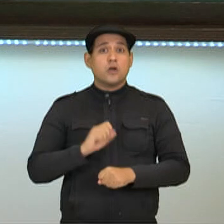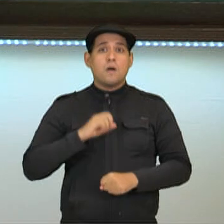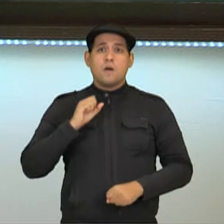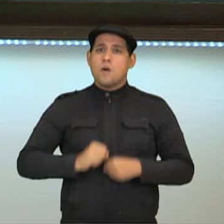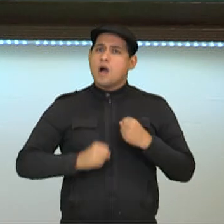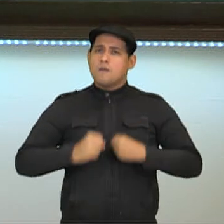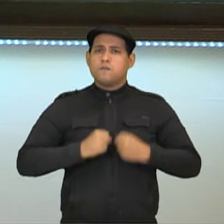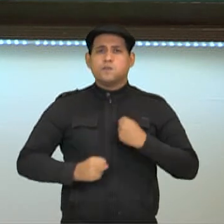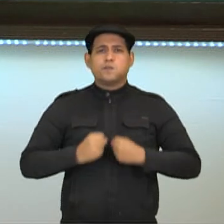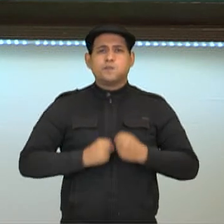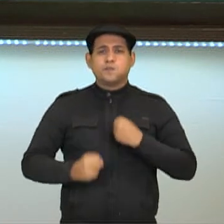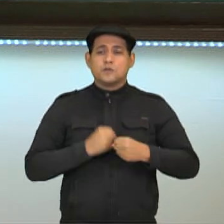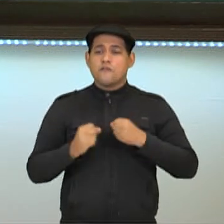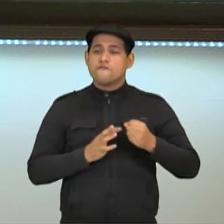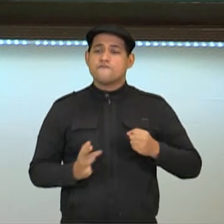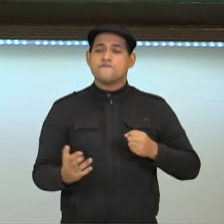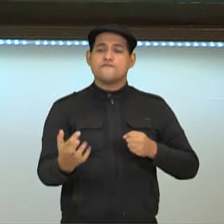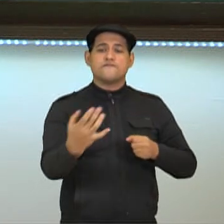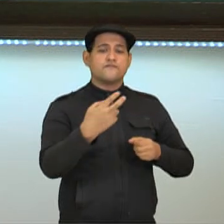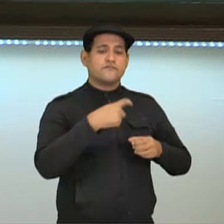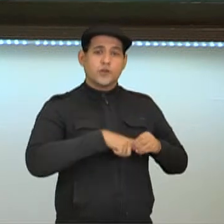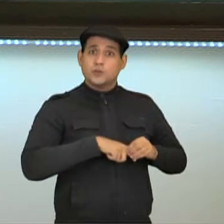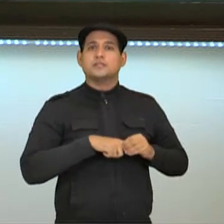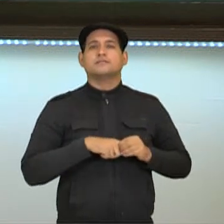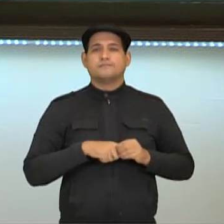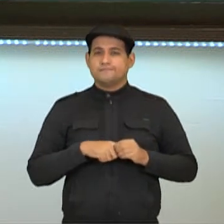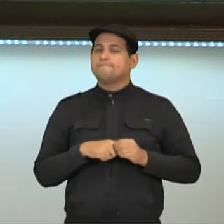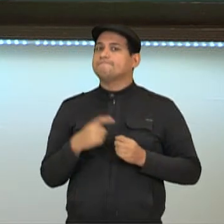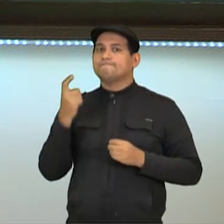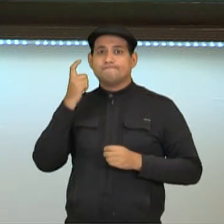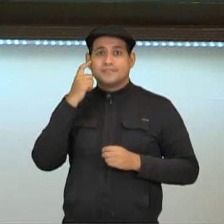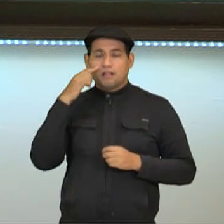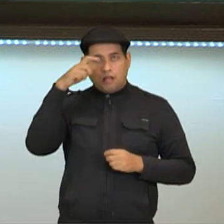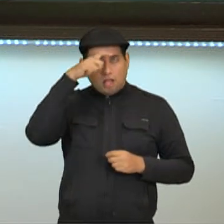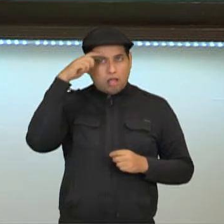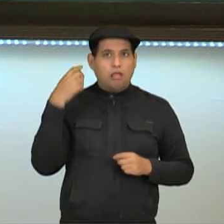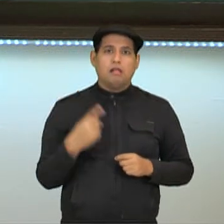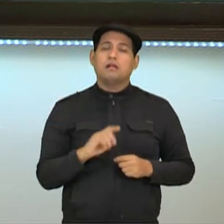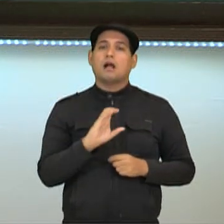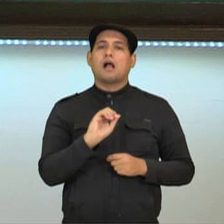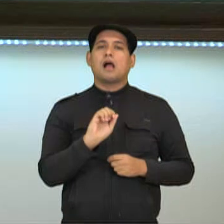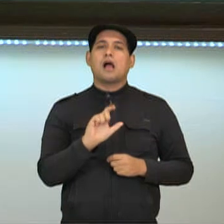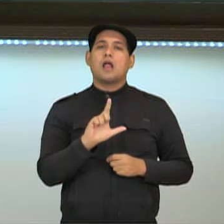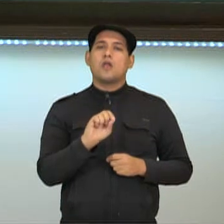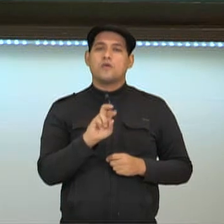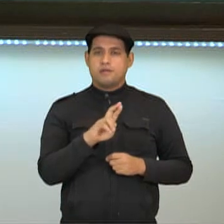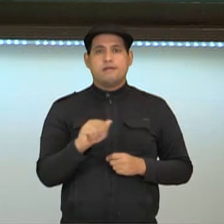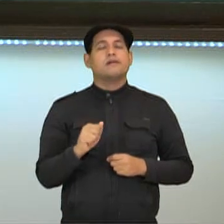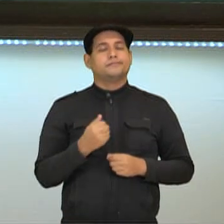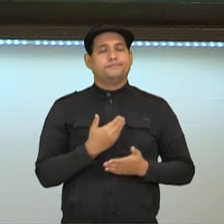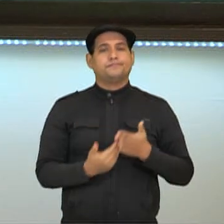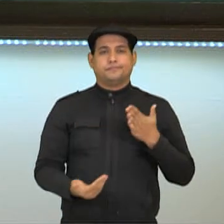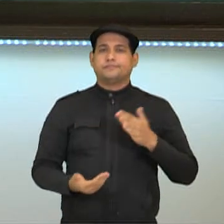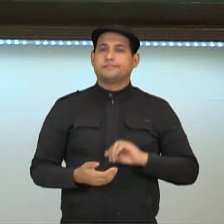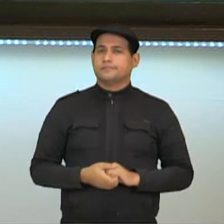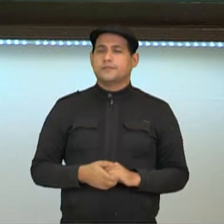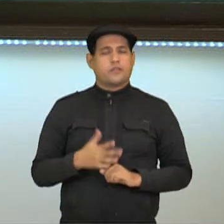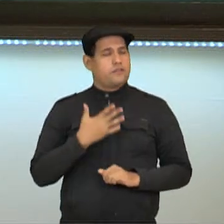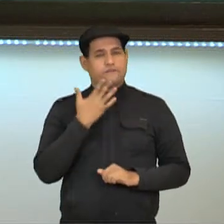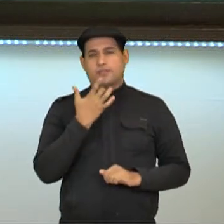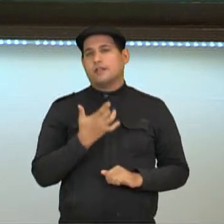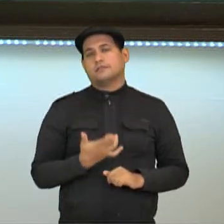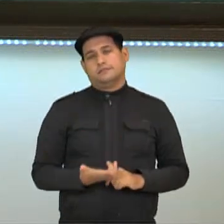até a cidade vizinha e voltar correndo. Né? Então, pense o gasto calórico que vai ter nesse trajeto. Né? E não é